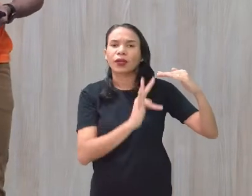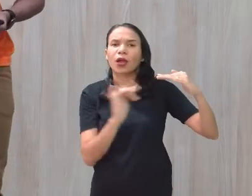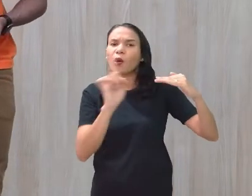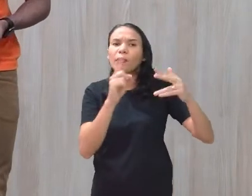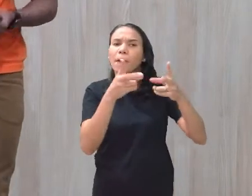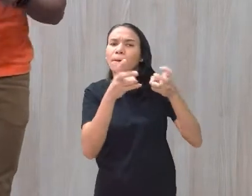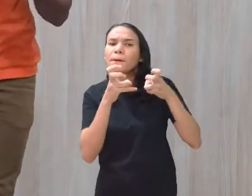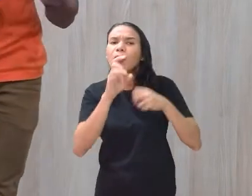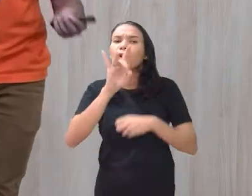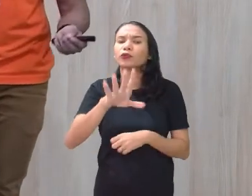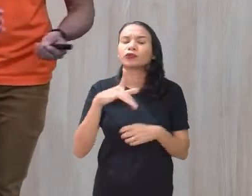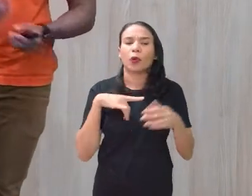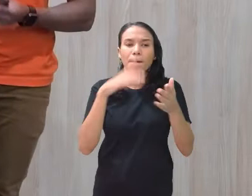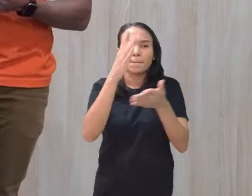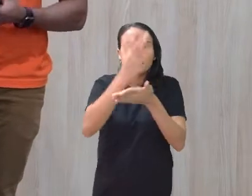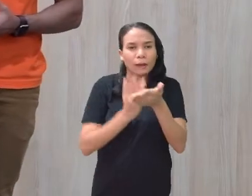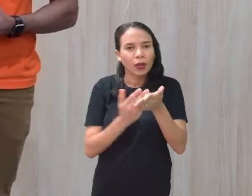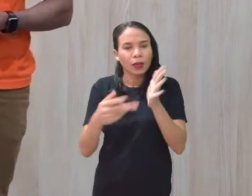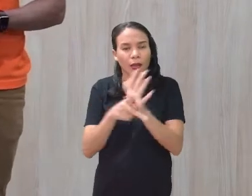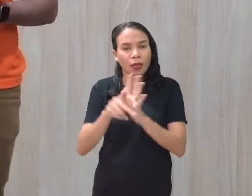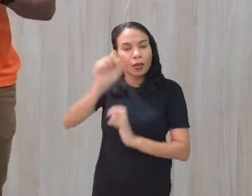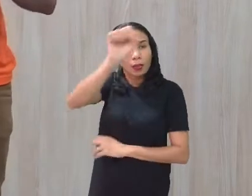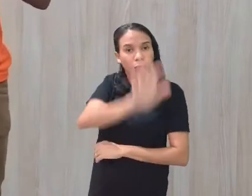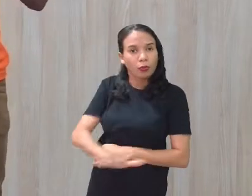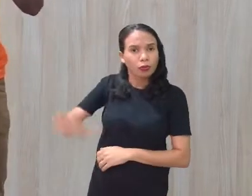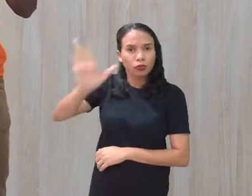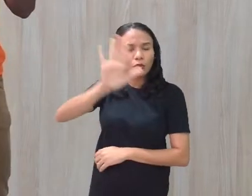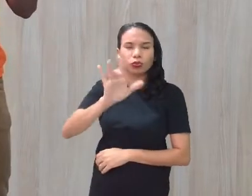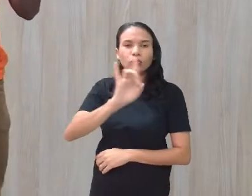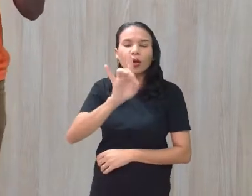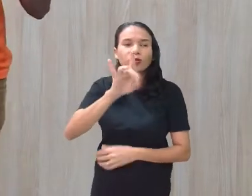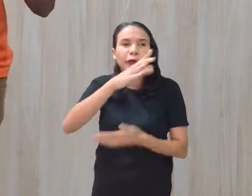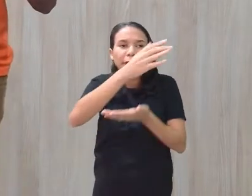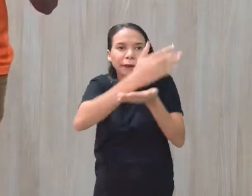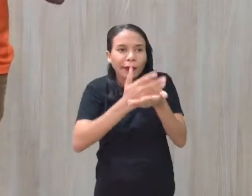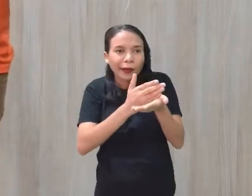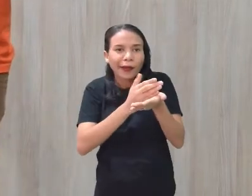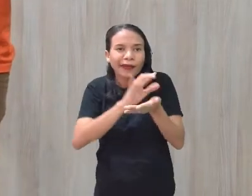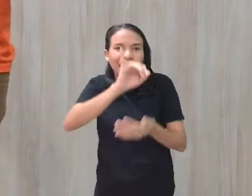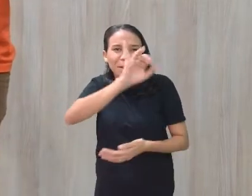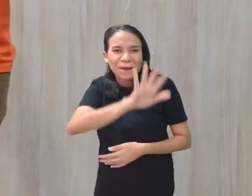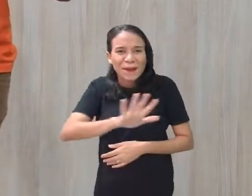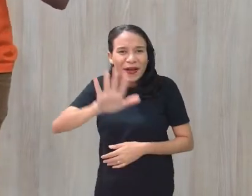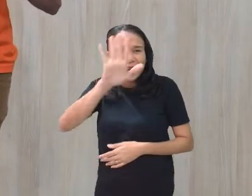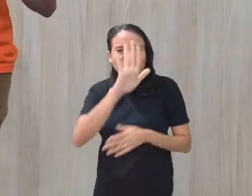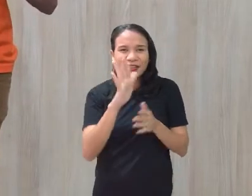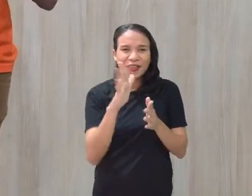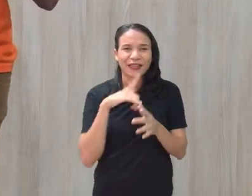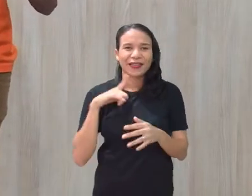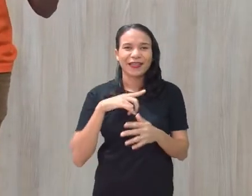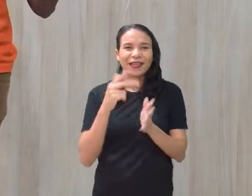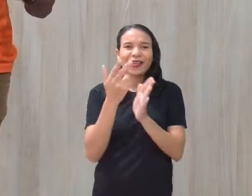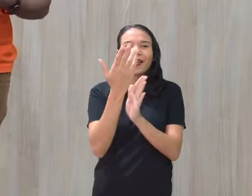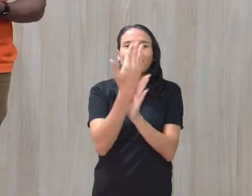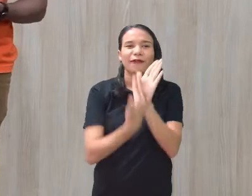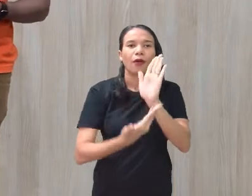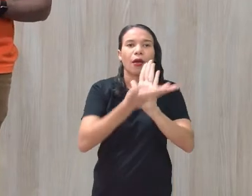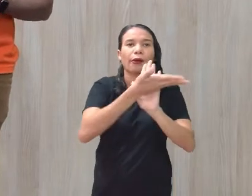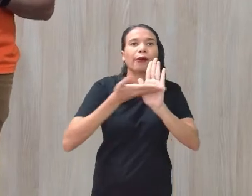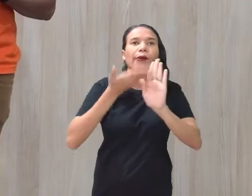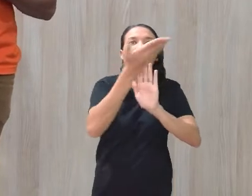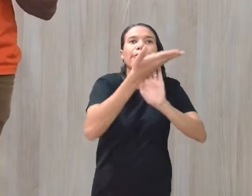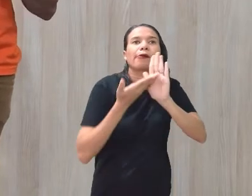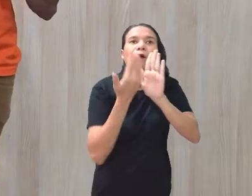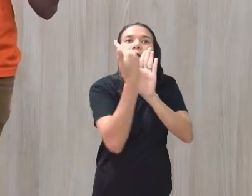identificam apenas uma parte em relação ao todo. Não é só apenas aquela figurinha que foi dividida em partes iguais,